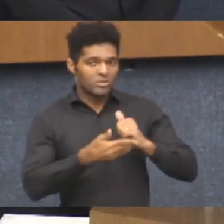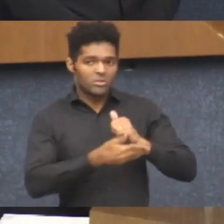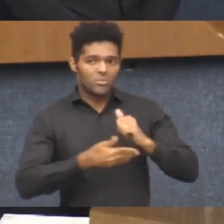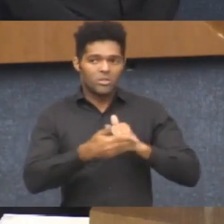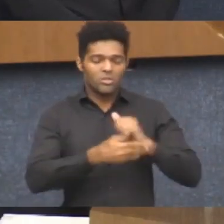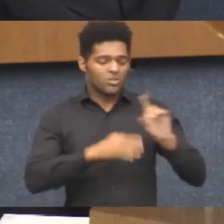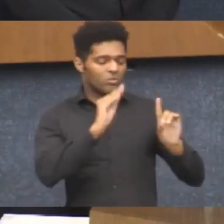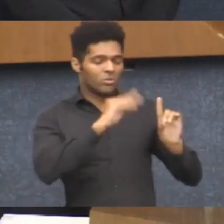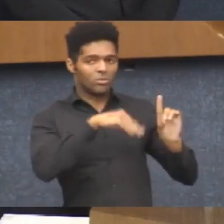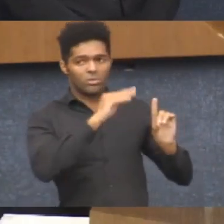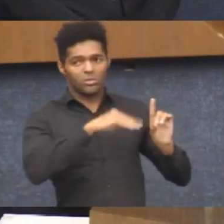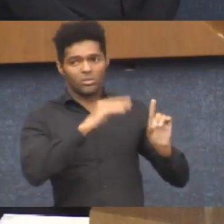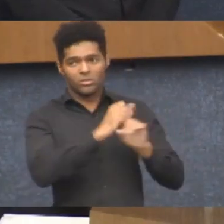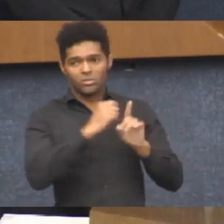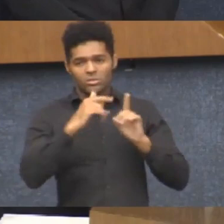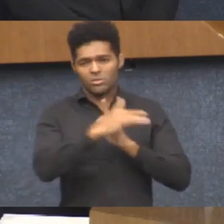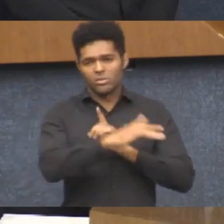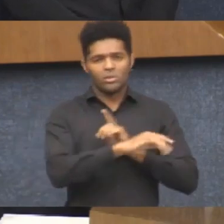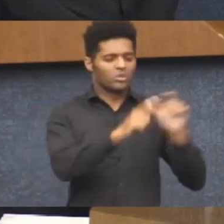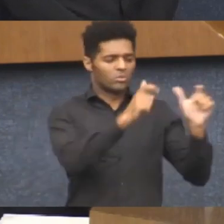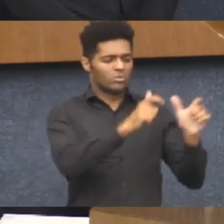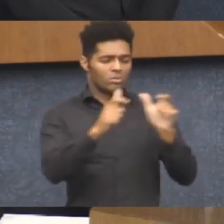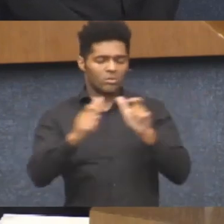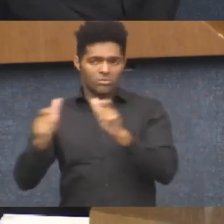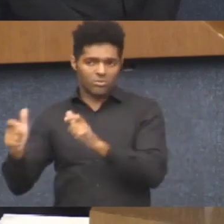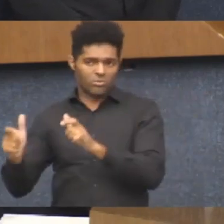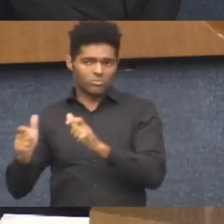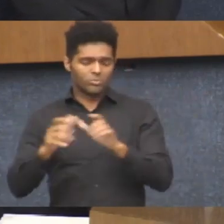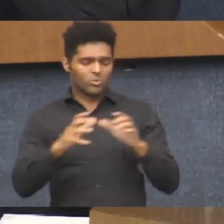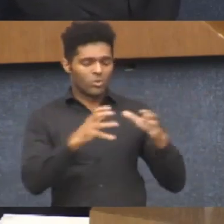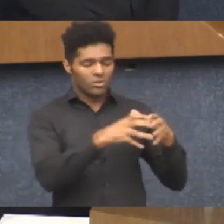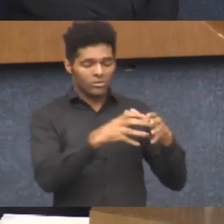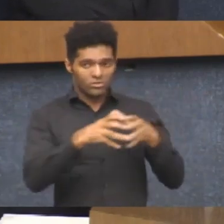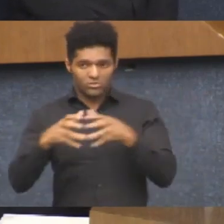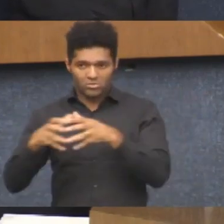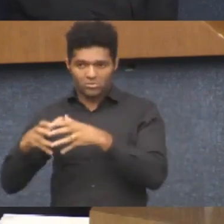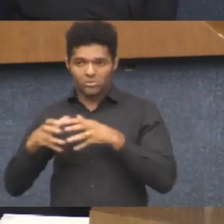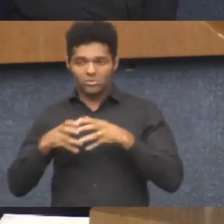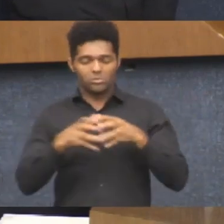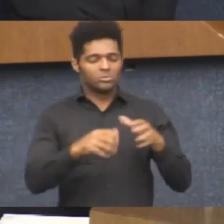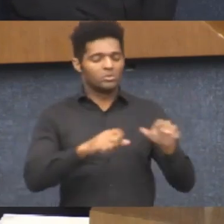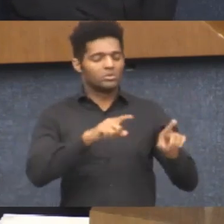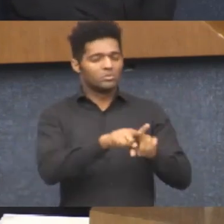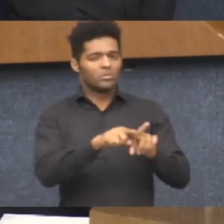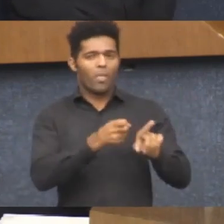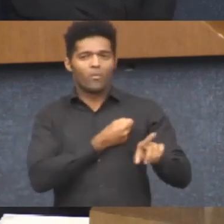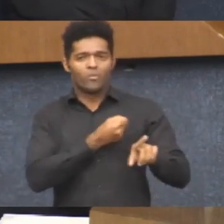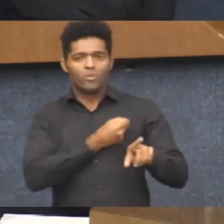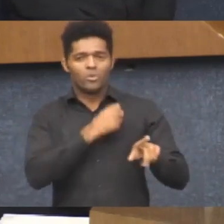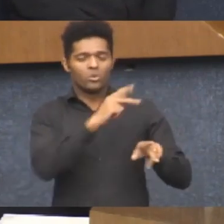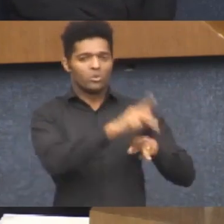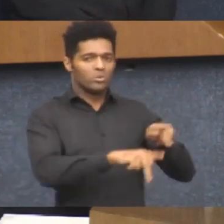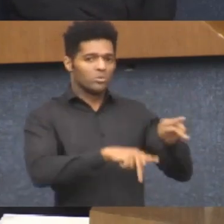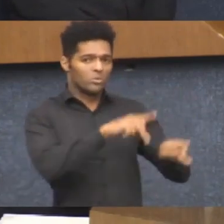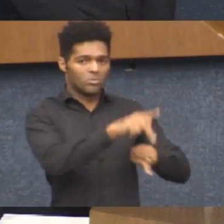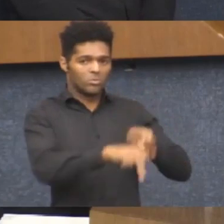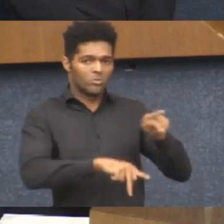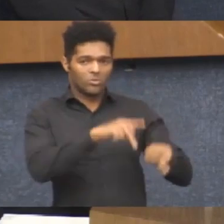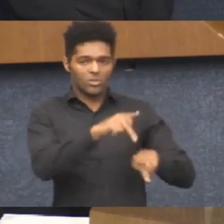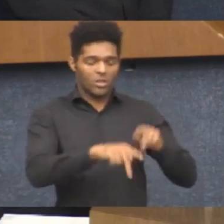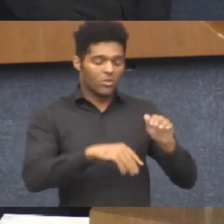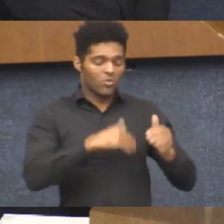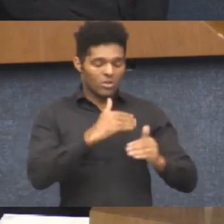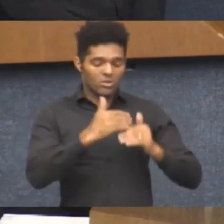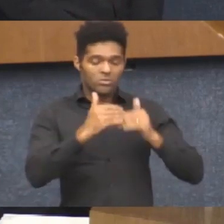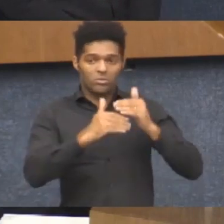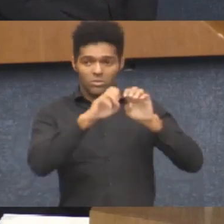um índice de vulnerabilidade em saúde, na verdade, né? E o número da nossa população ele foi composto também pensando nisso,